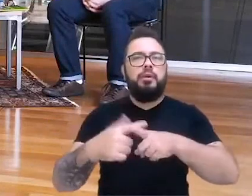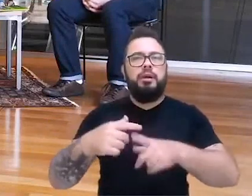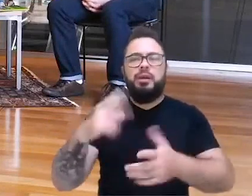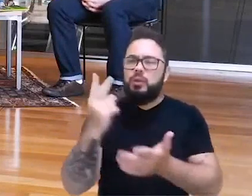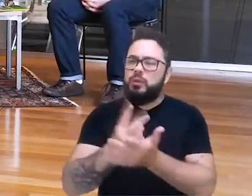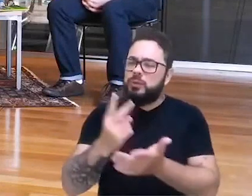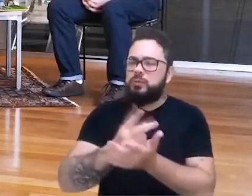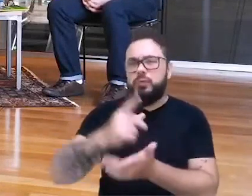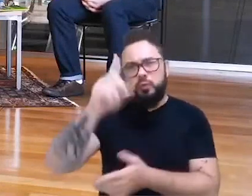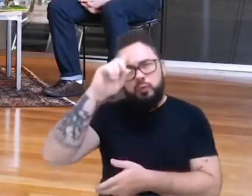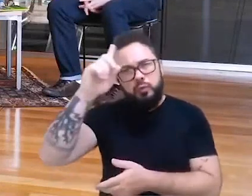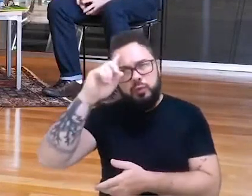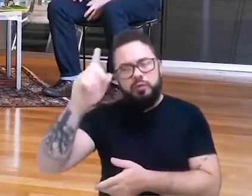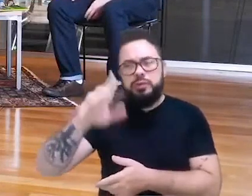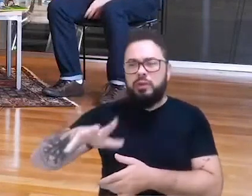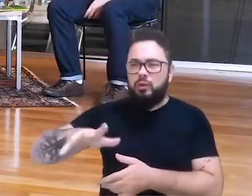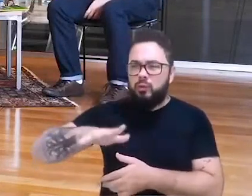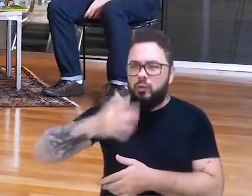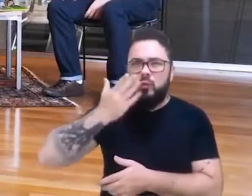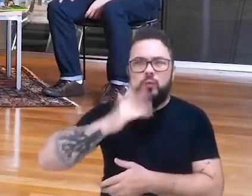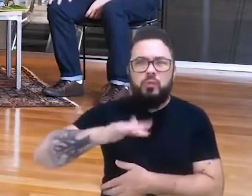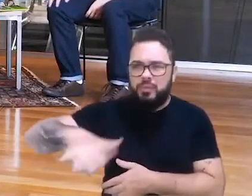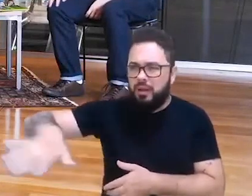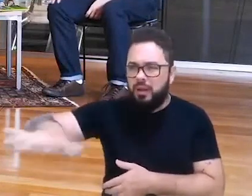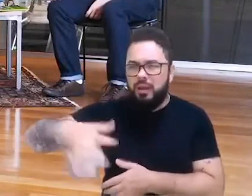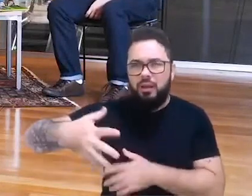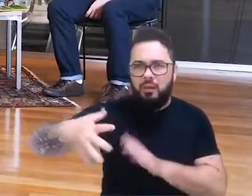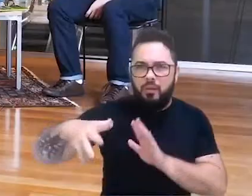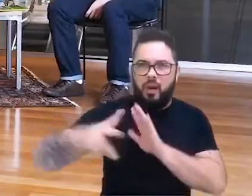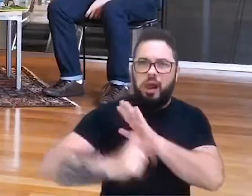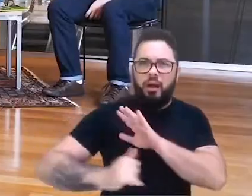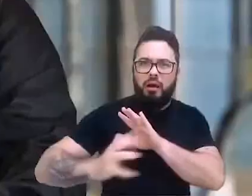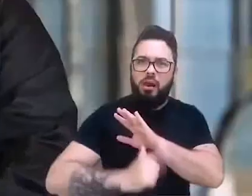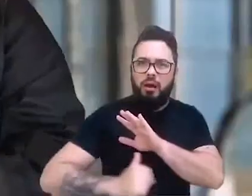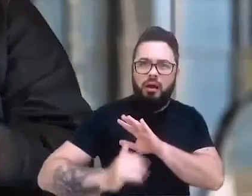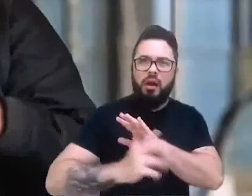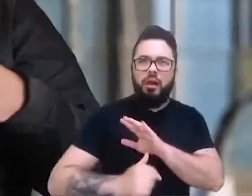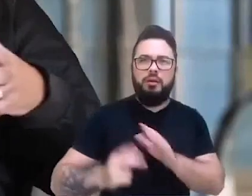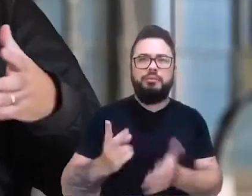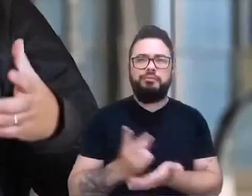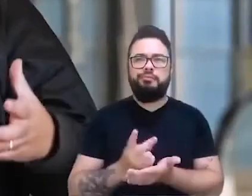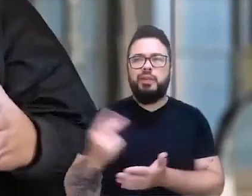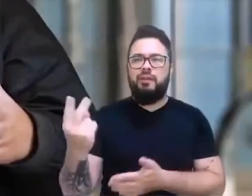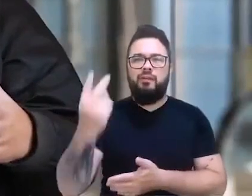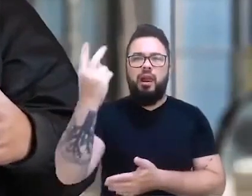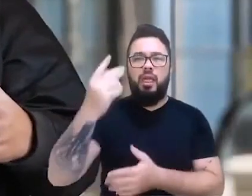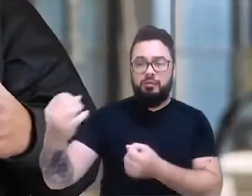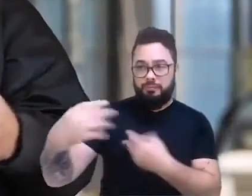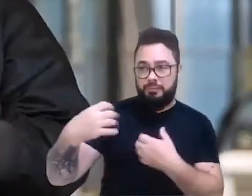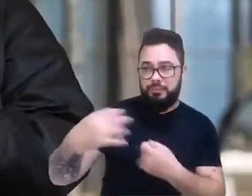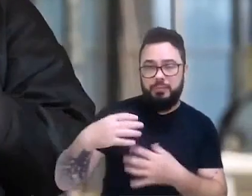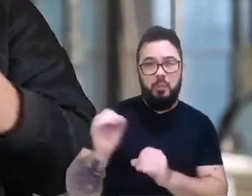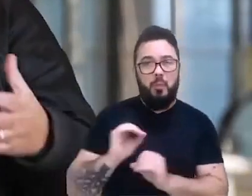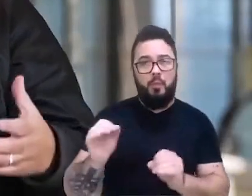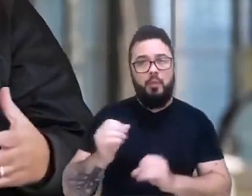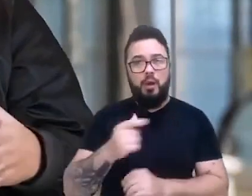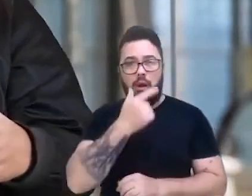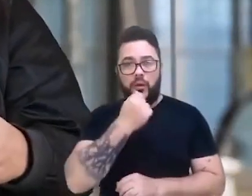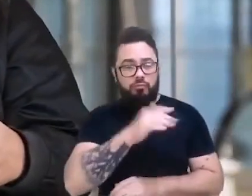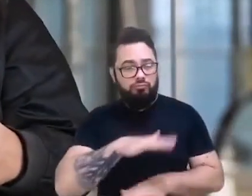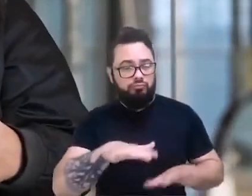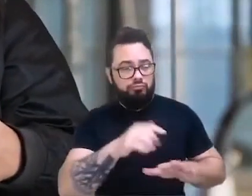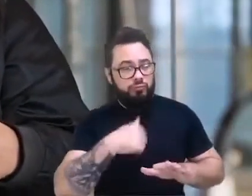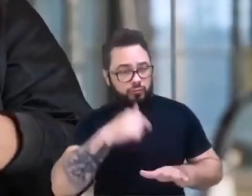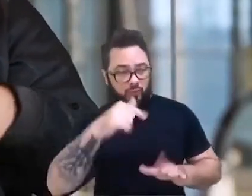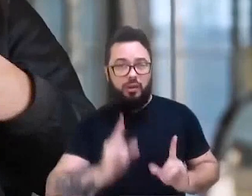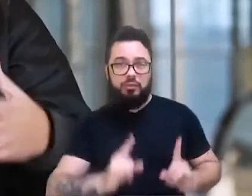pelos moleques, filho dos nordestinos, que cresceu já no pique louco na quebrada. Não tinha os valores dos pais deles. Então os moleques falaram, mano, eu tô